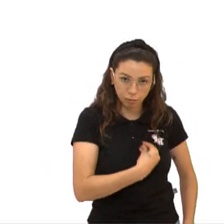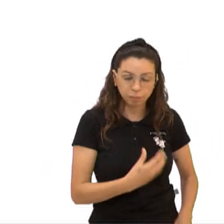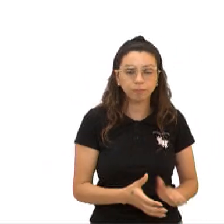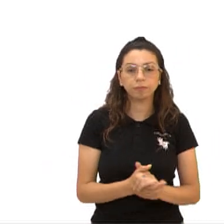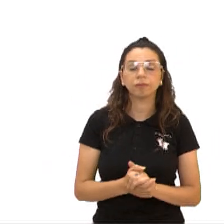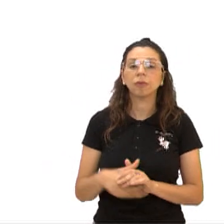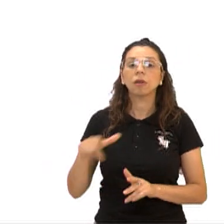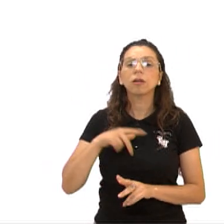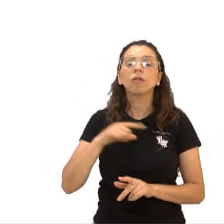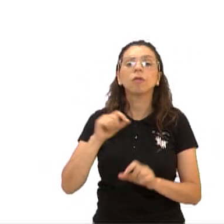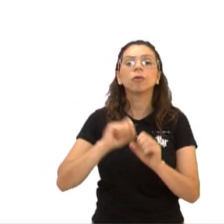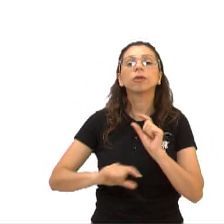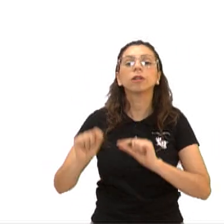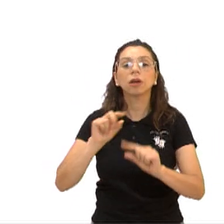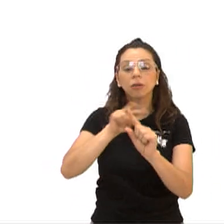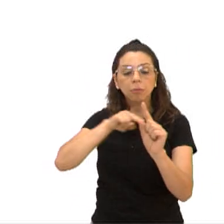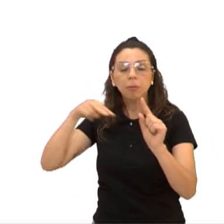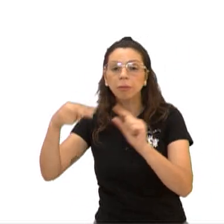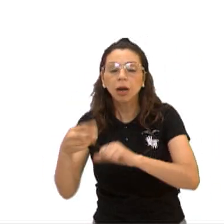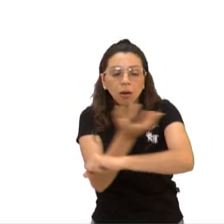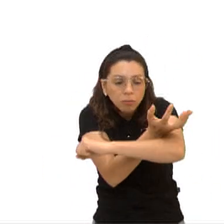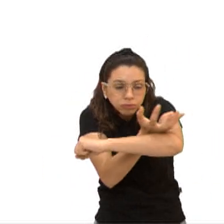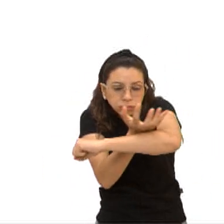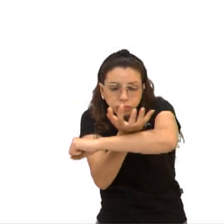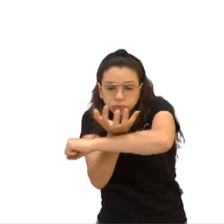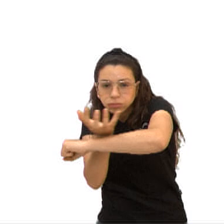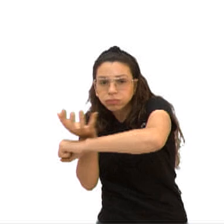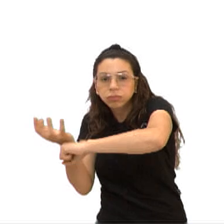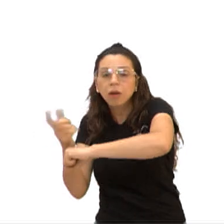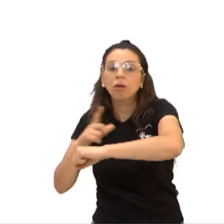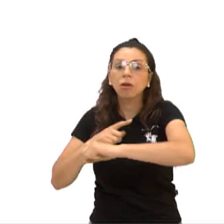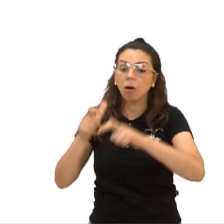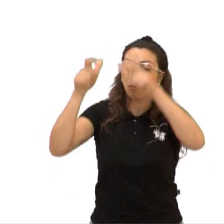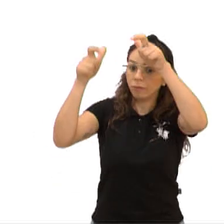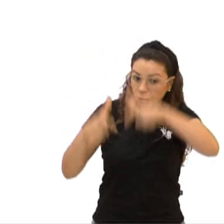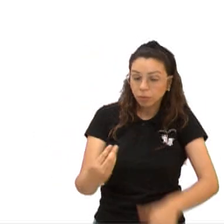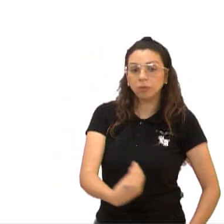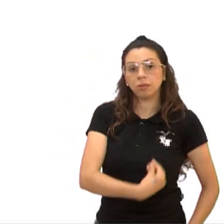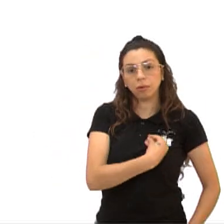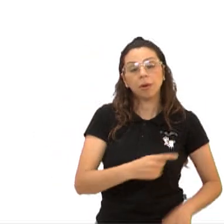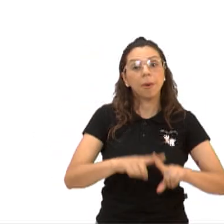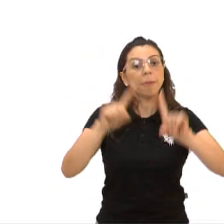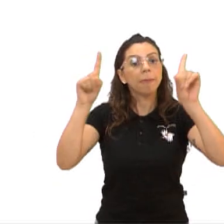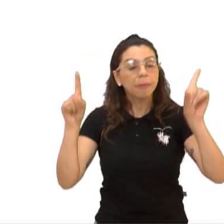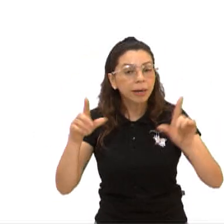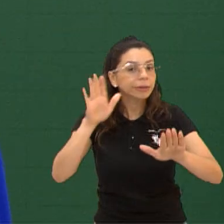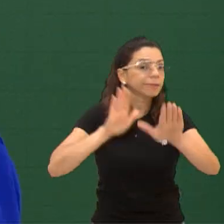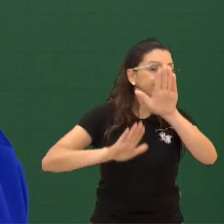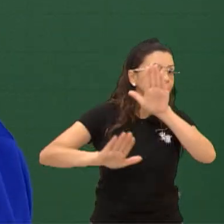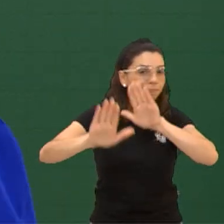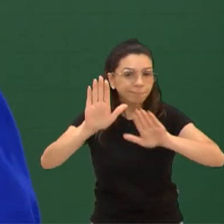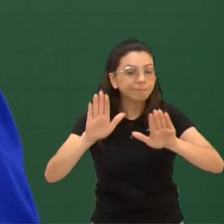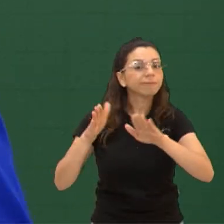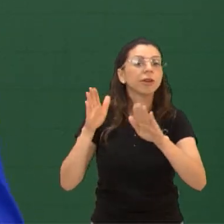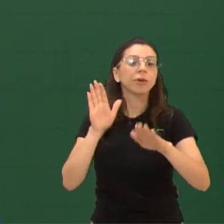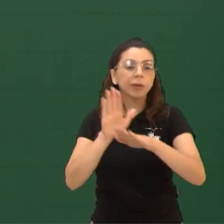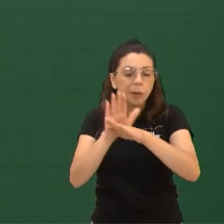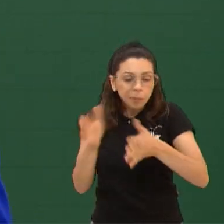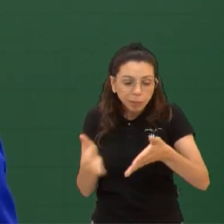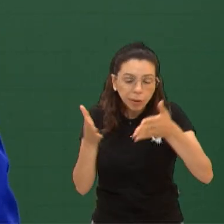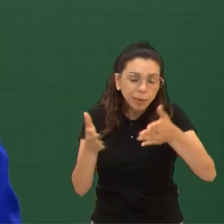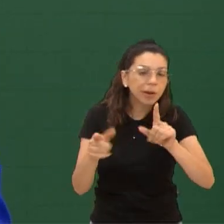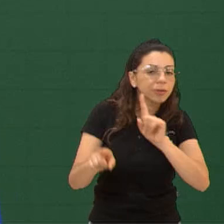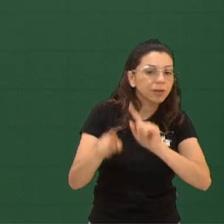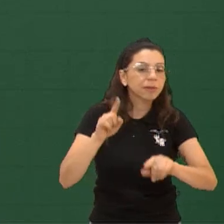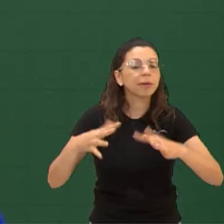temos olhar a perspectiva do relevo, que não determina o lugar onde as pessoas vivem, mas algumas vezes ajuda e algumas vezes